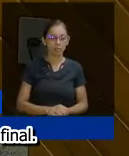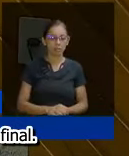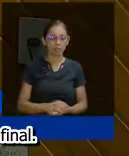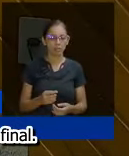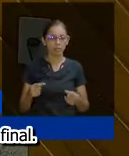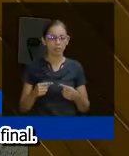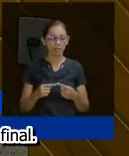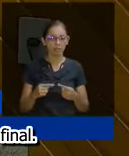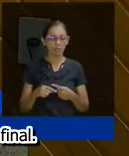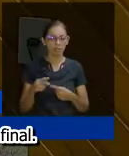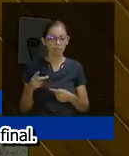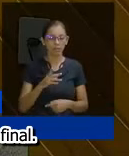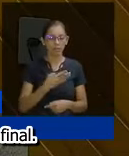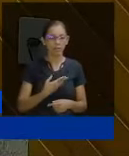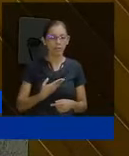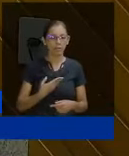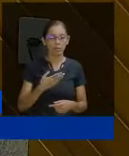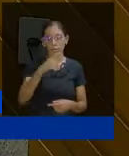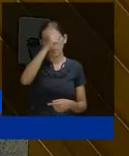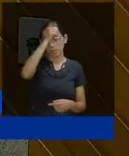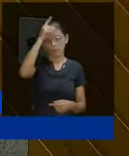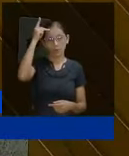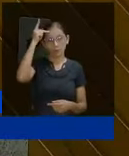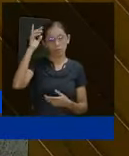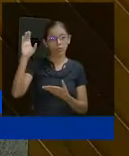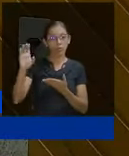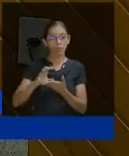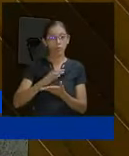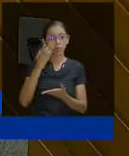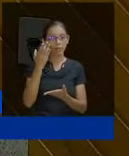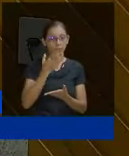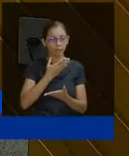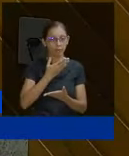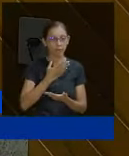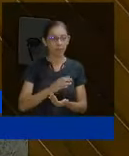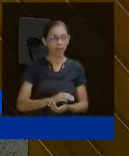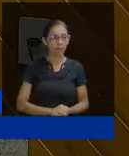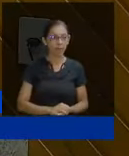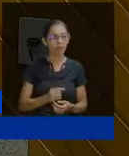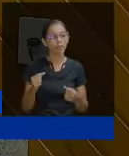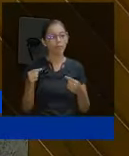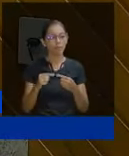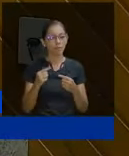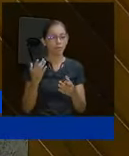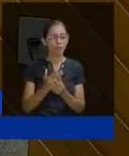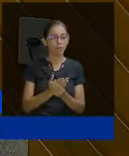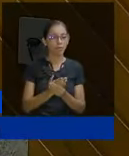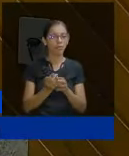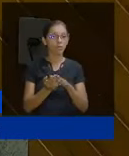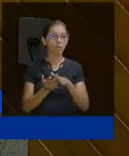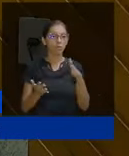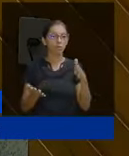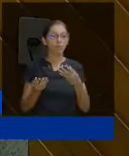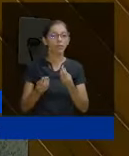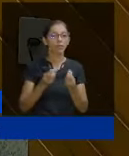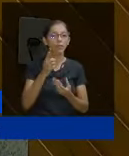contas de prefeito, a palavra final. Pelo que consta nos autos, não há uma